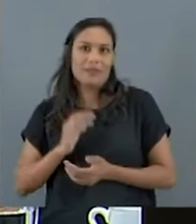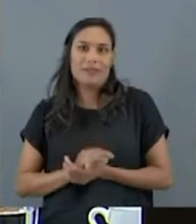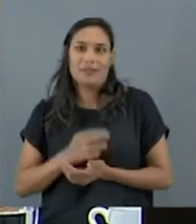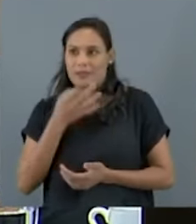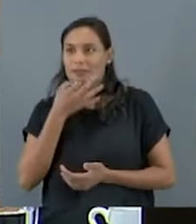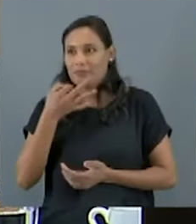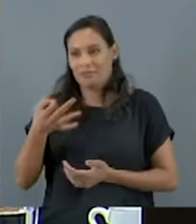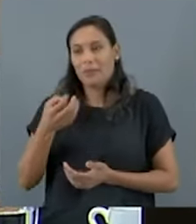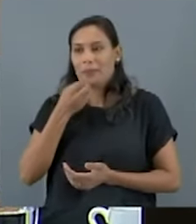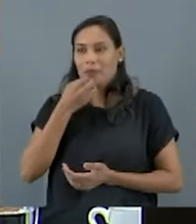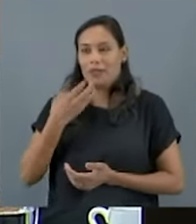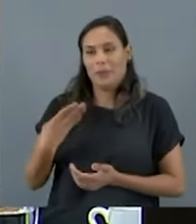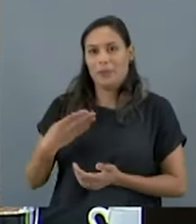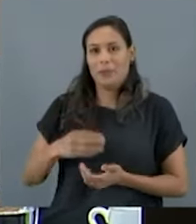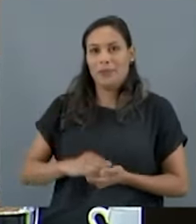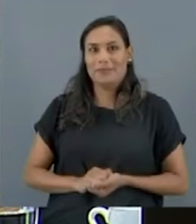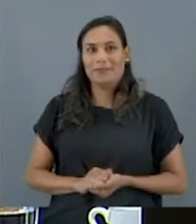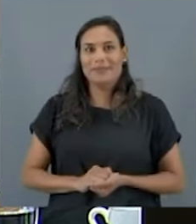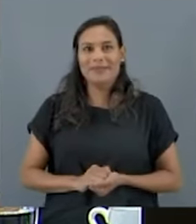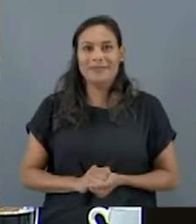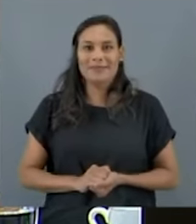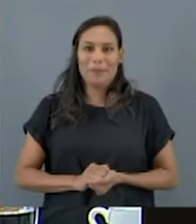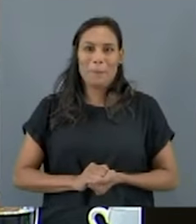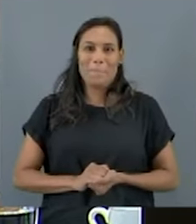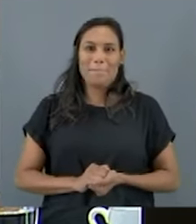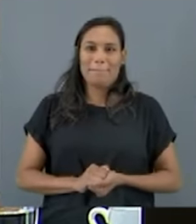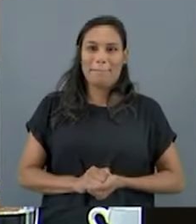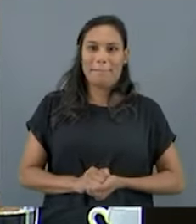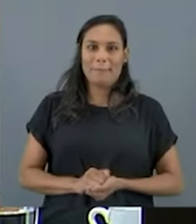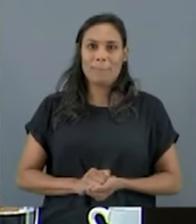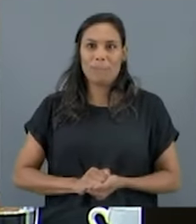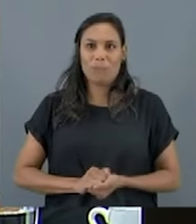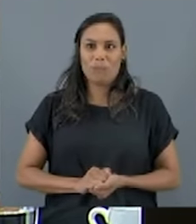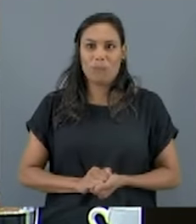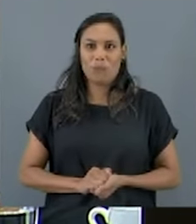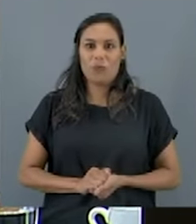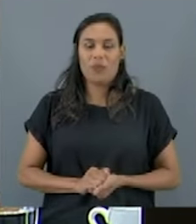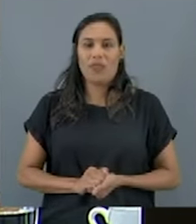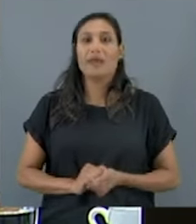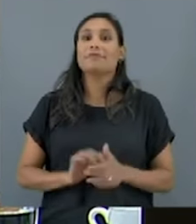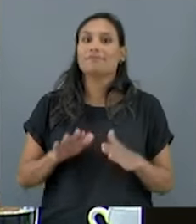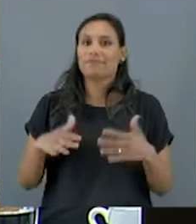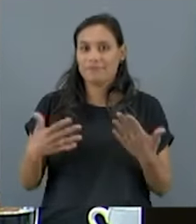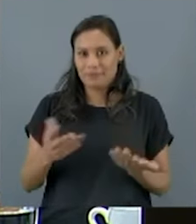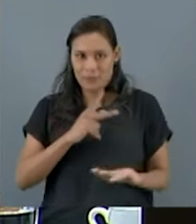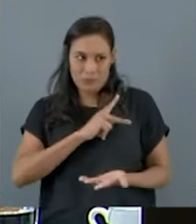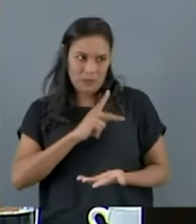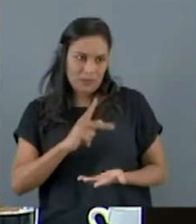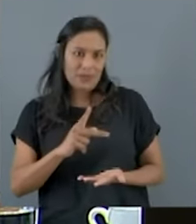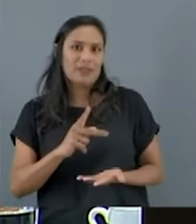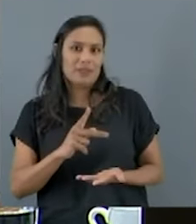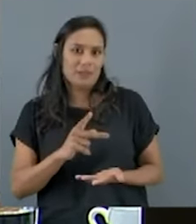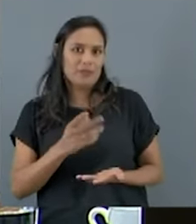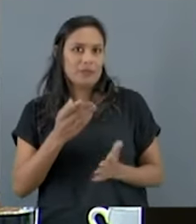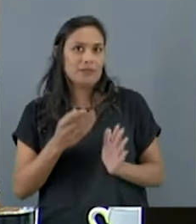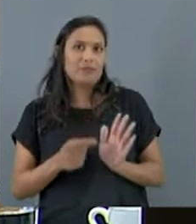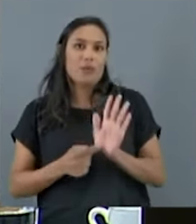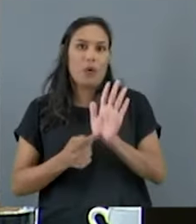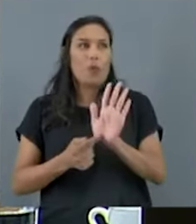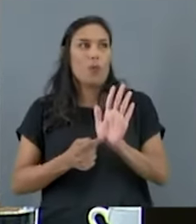né? Muito bom. É isso, então, senador presidente, Leila. Essas foram as alterações. Muito